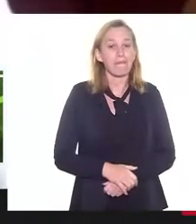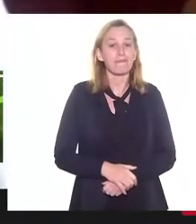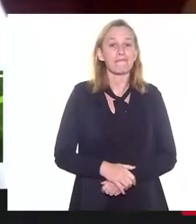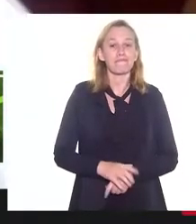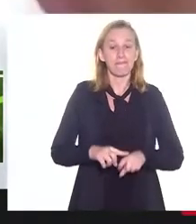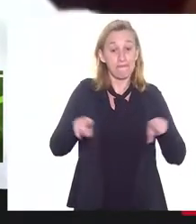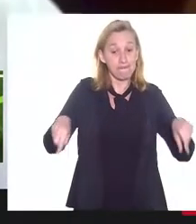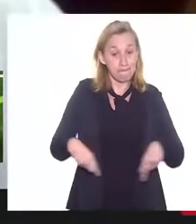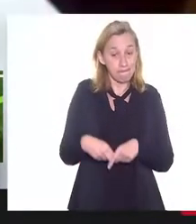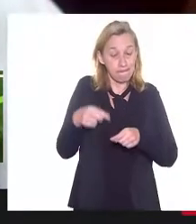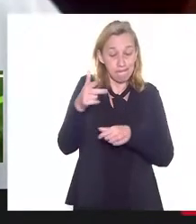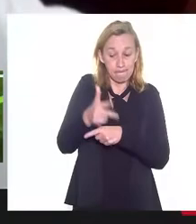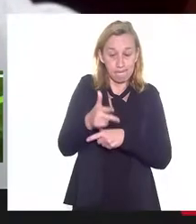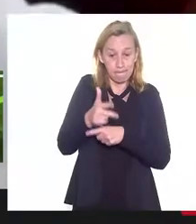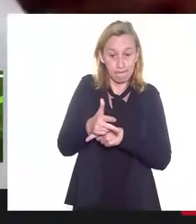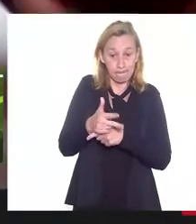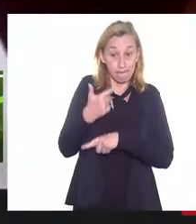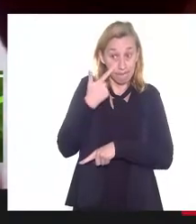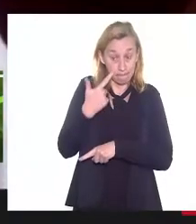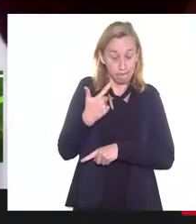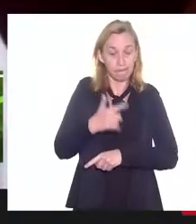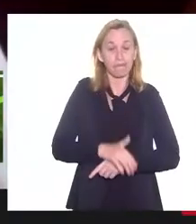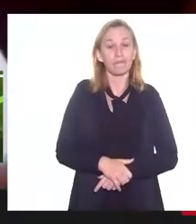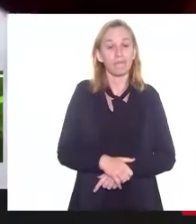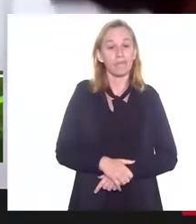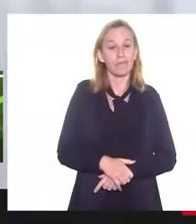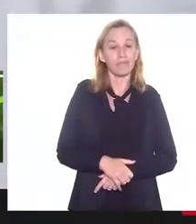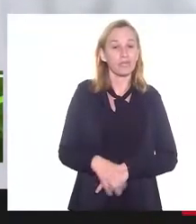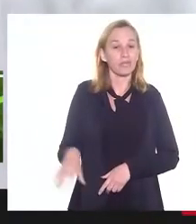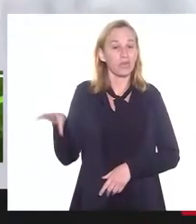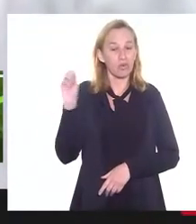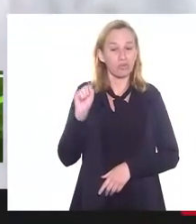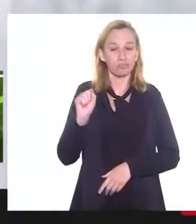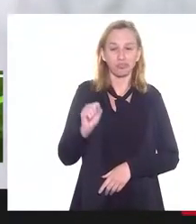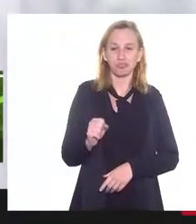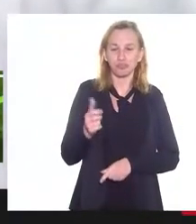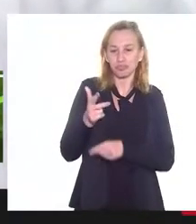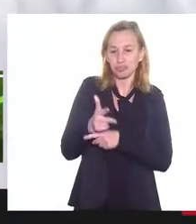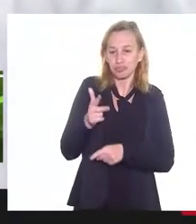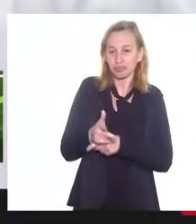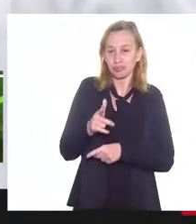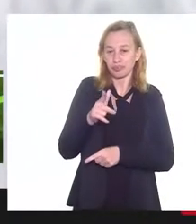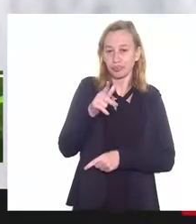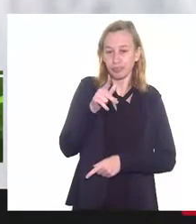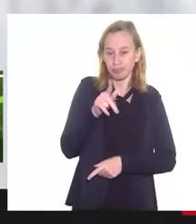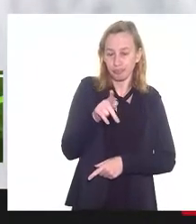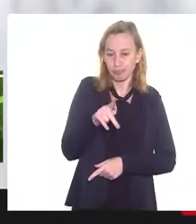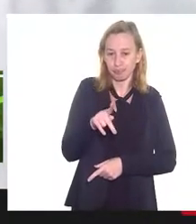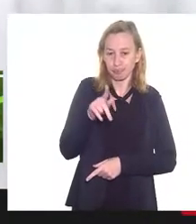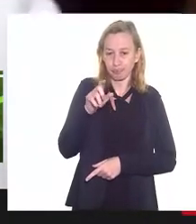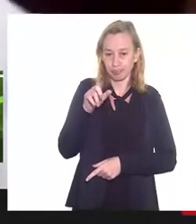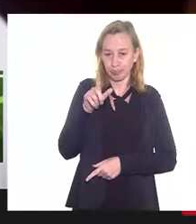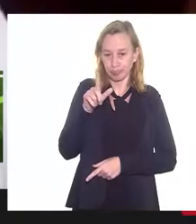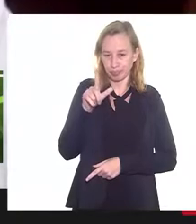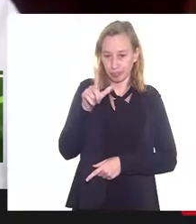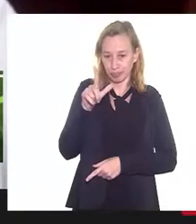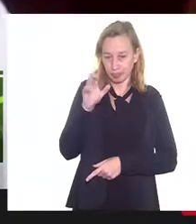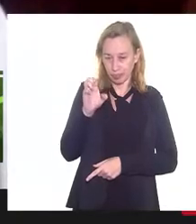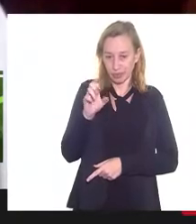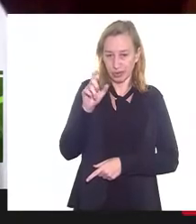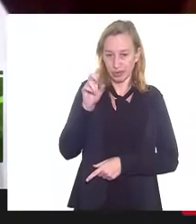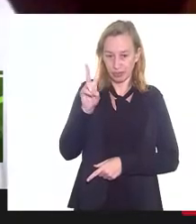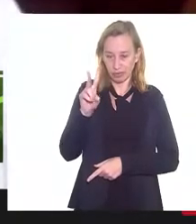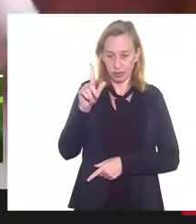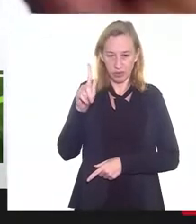alunos dentro da sala para assistir o vídeo e ouvir nossa fala. Era um vídeo de Pierre Verger, o mensageiro dos